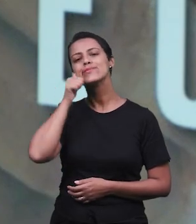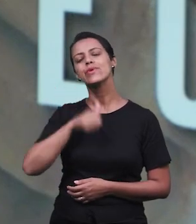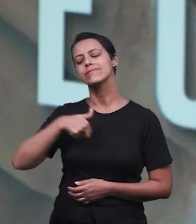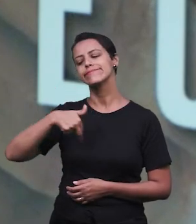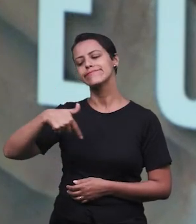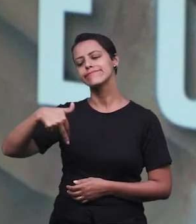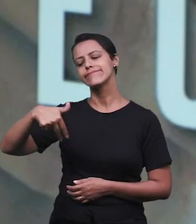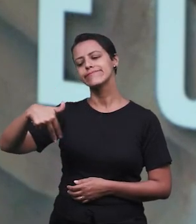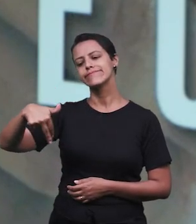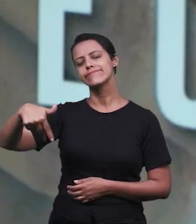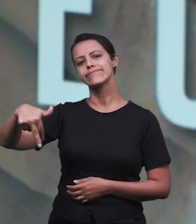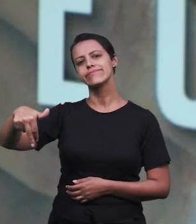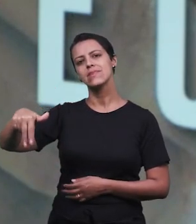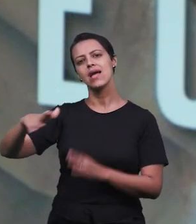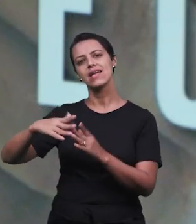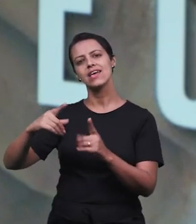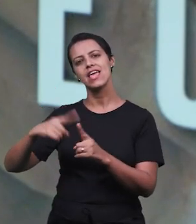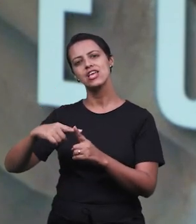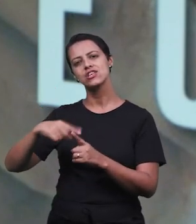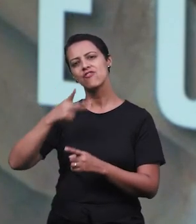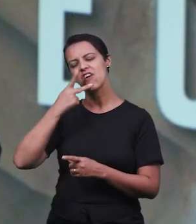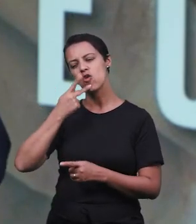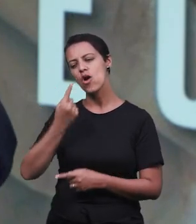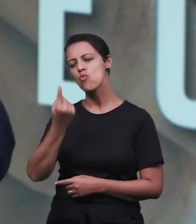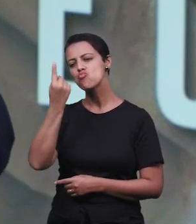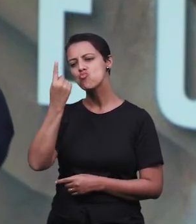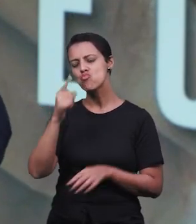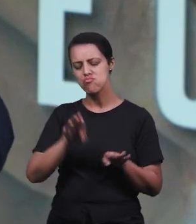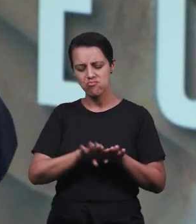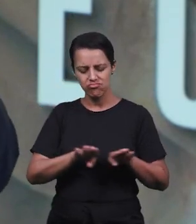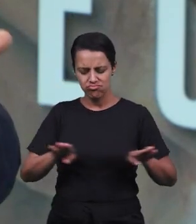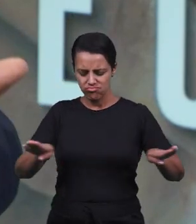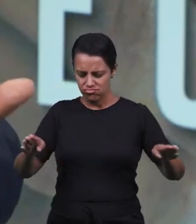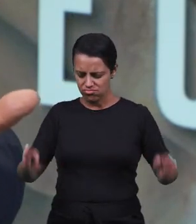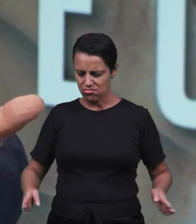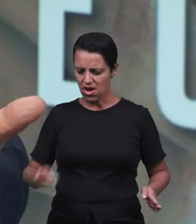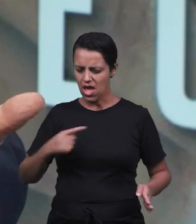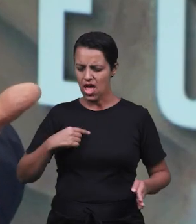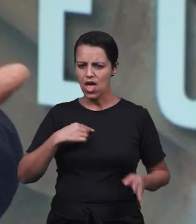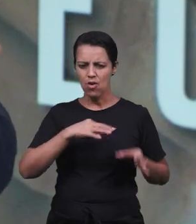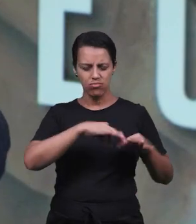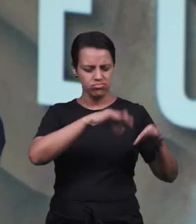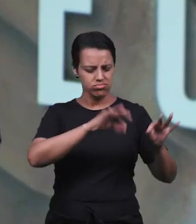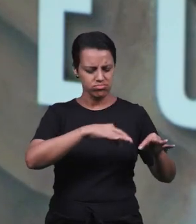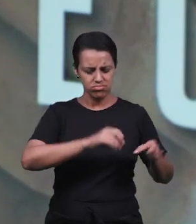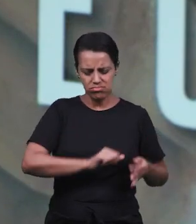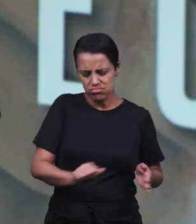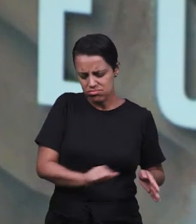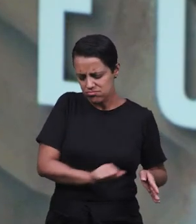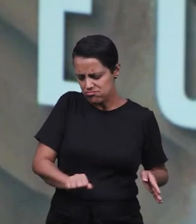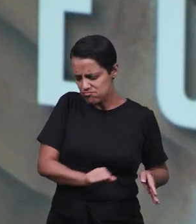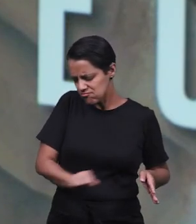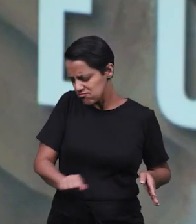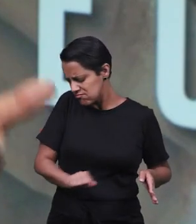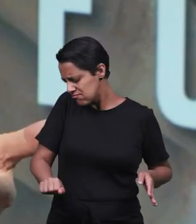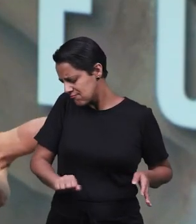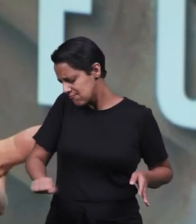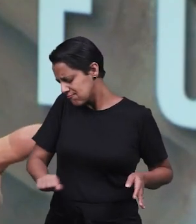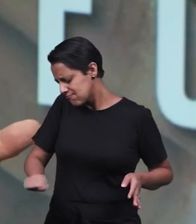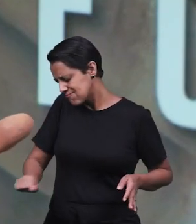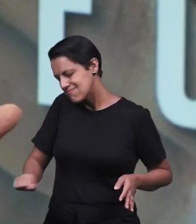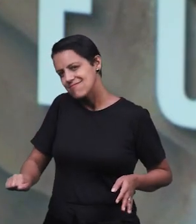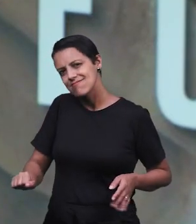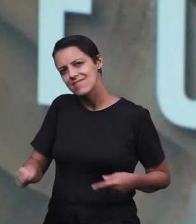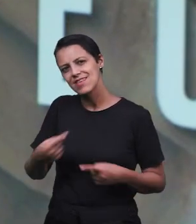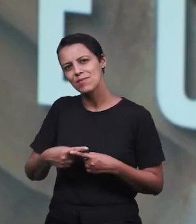um banco eu vou limpar. Porque ela tinha satisfação em fazer aquilo que ela sabia que era para o